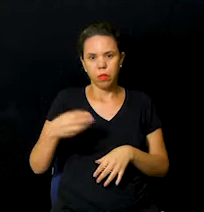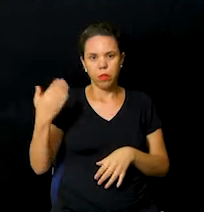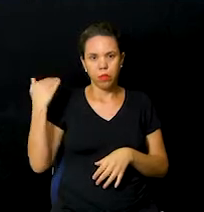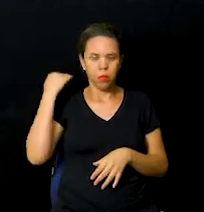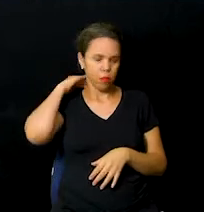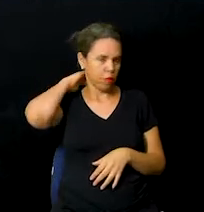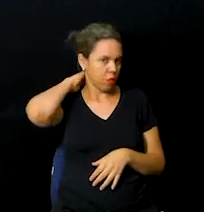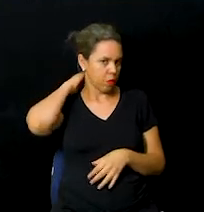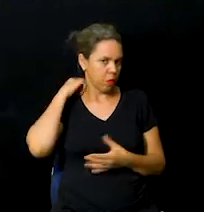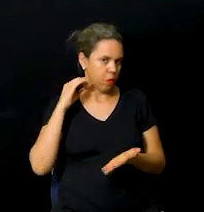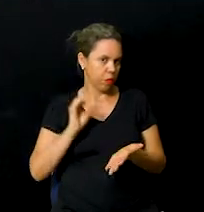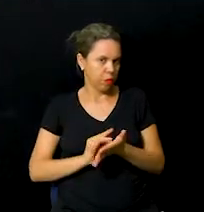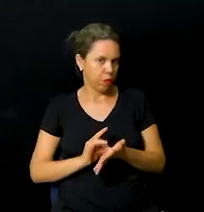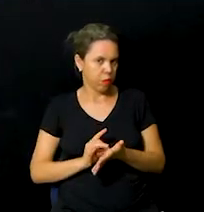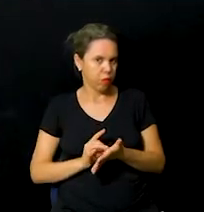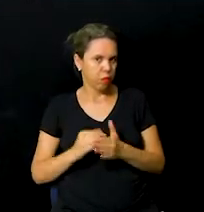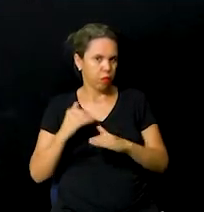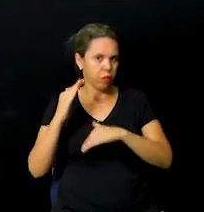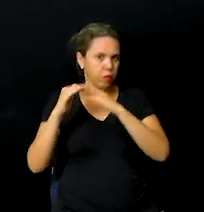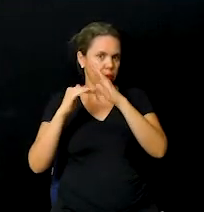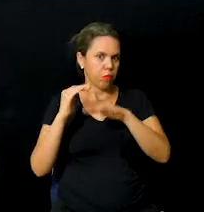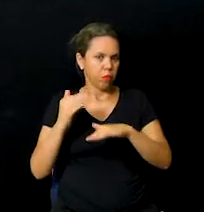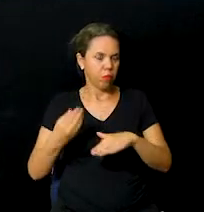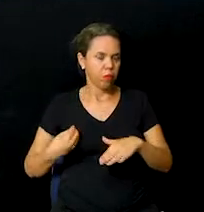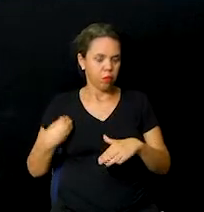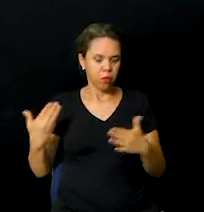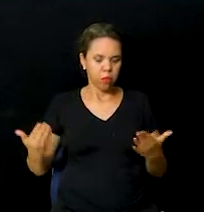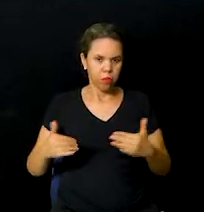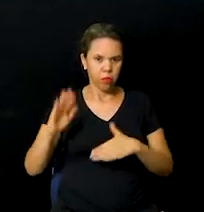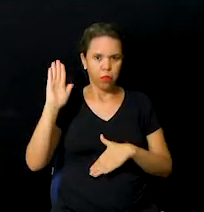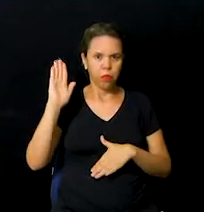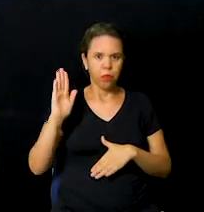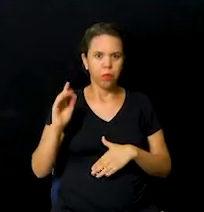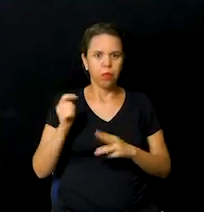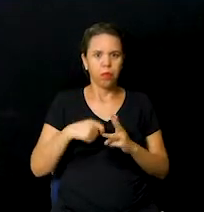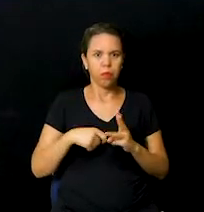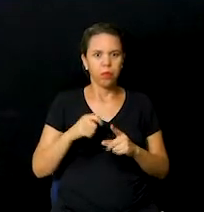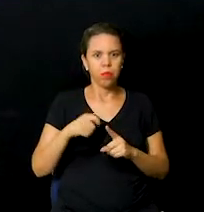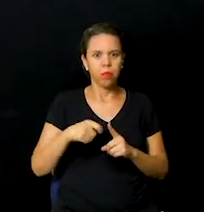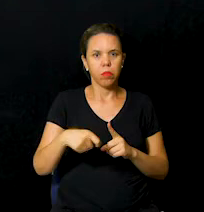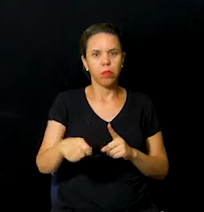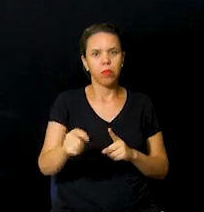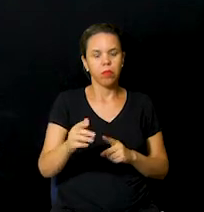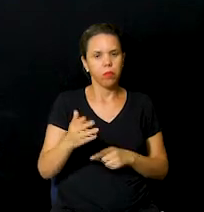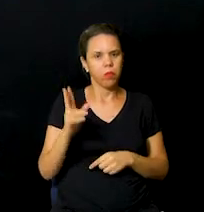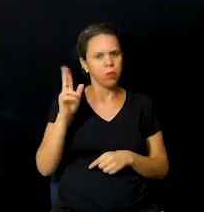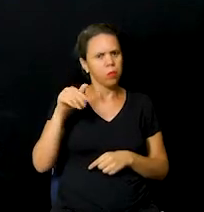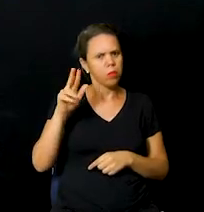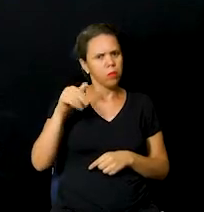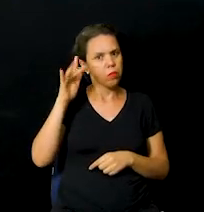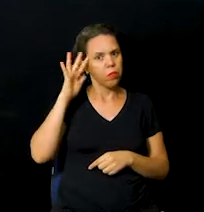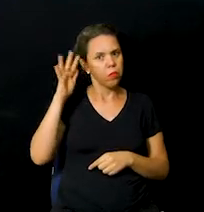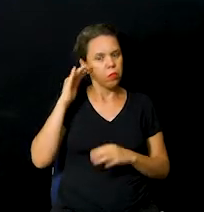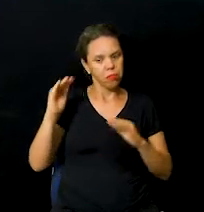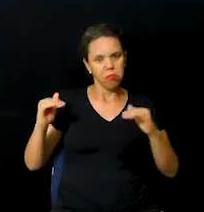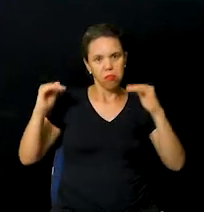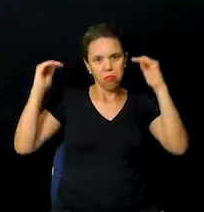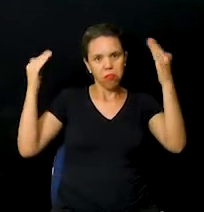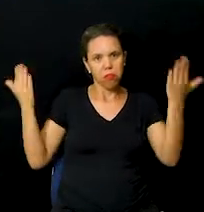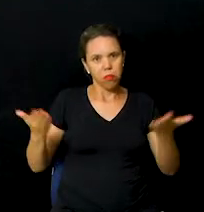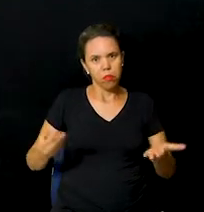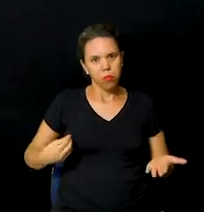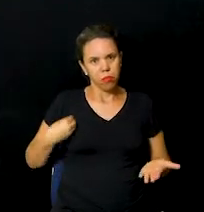novembro e, sinceramente, eu tinha um patamar de vida. E hoje, alguns meses depois, eu jamais imaginava estar no patamar